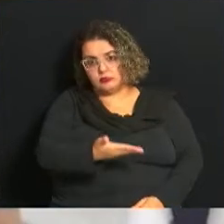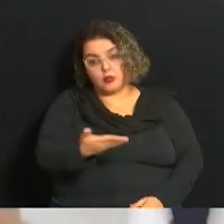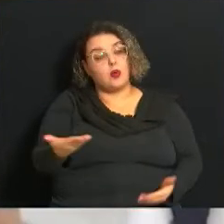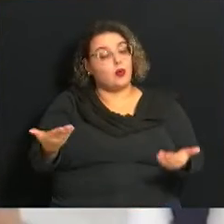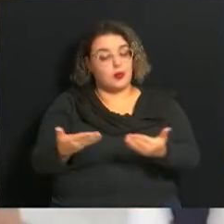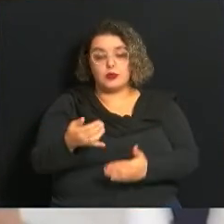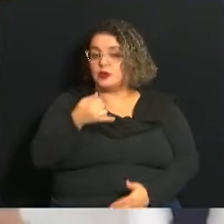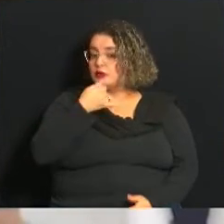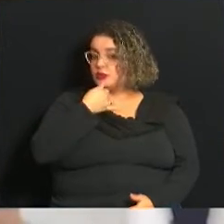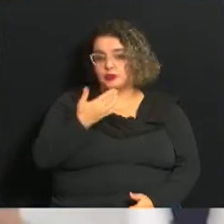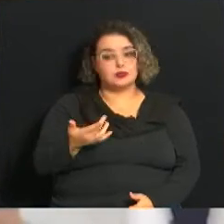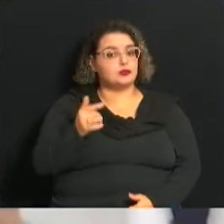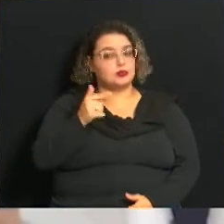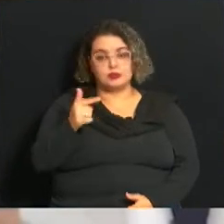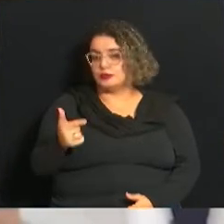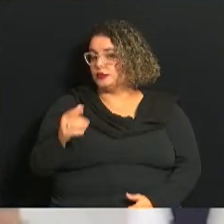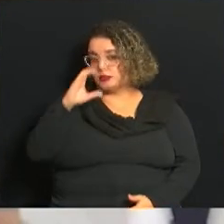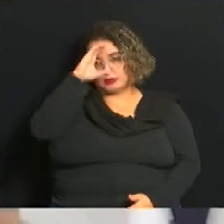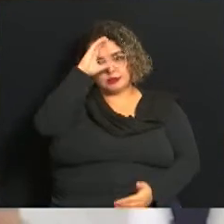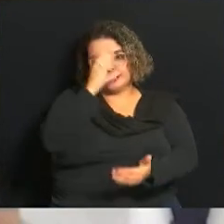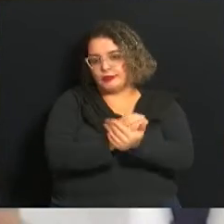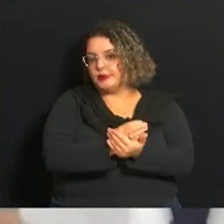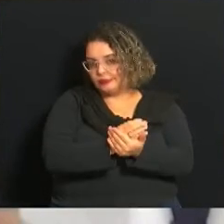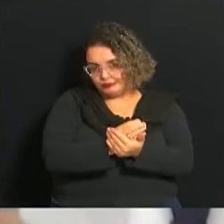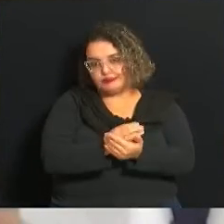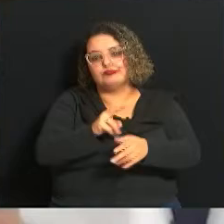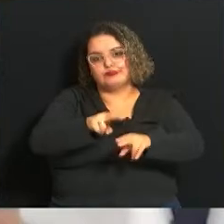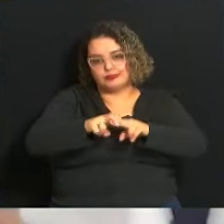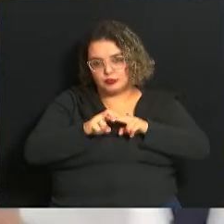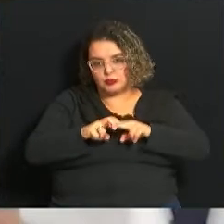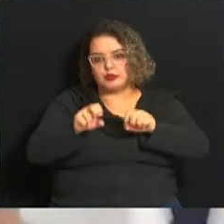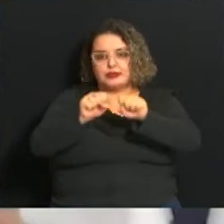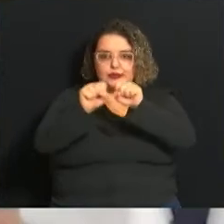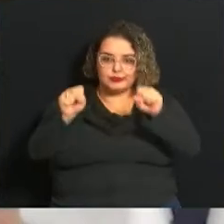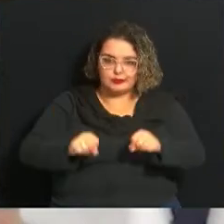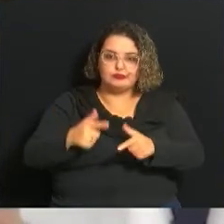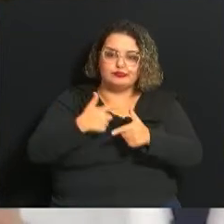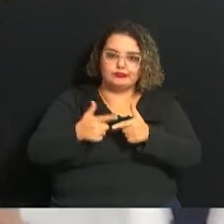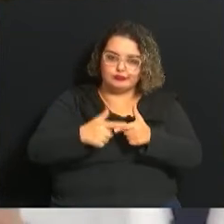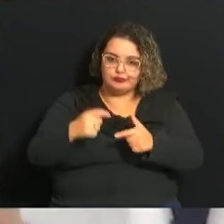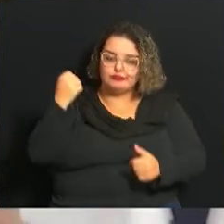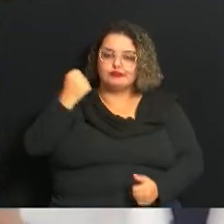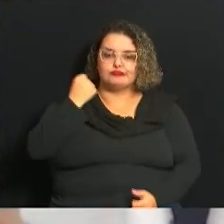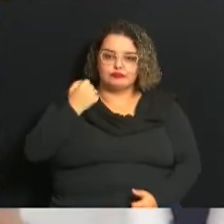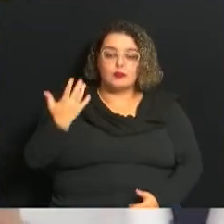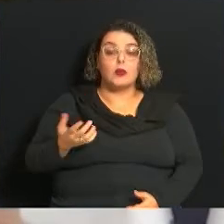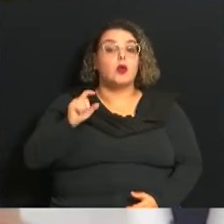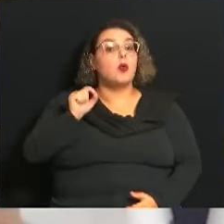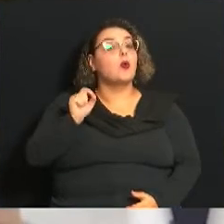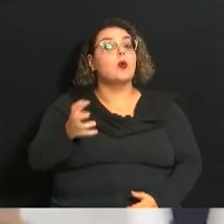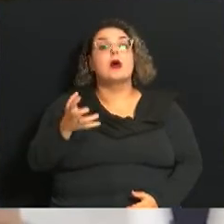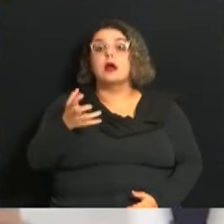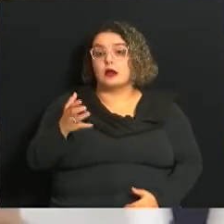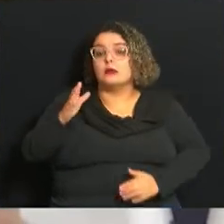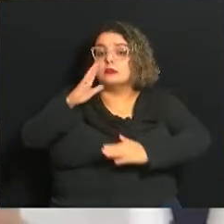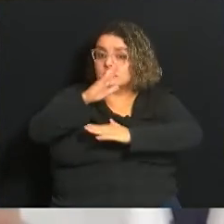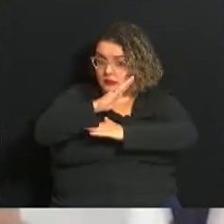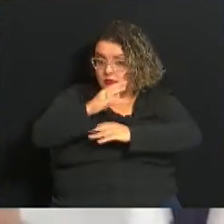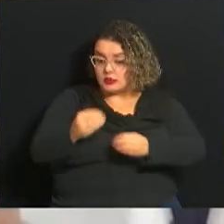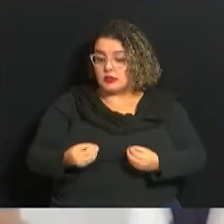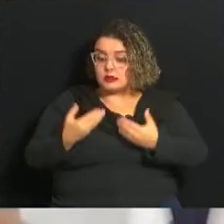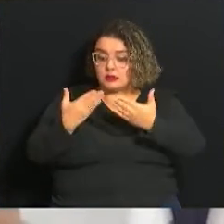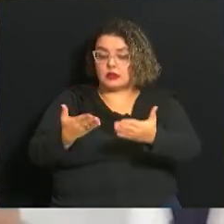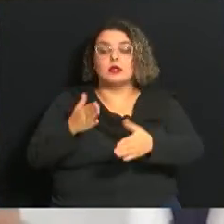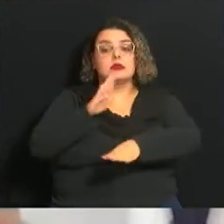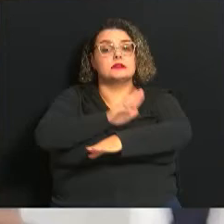o usuário não tem essa confiabilidade. Por isso, o sistema passa por problemas muito sérios. O que a gente quer? A Câmara dá essa contribuição